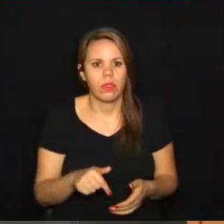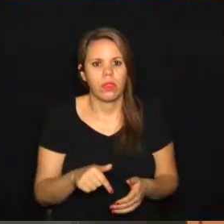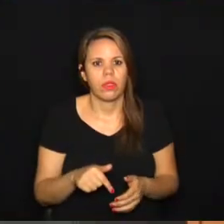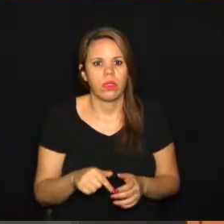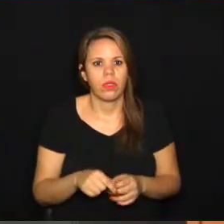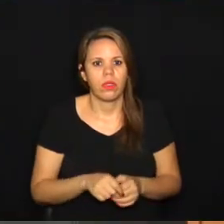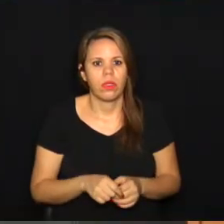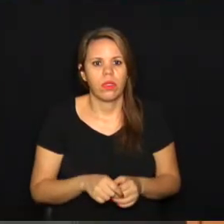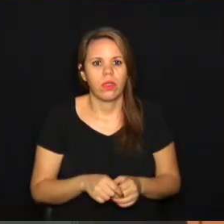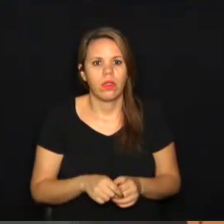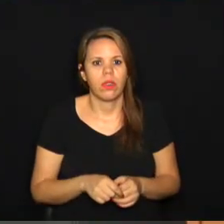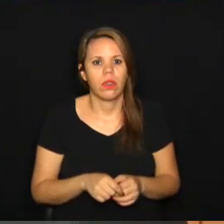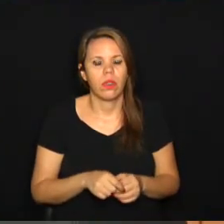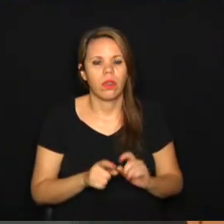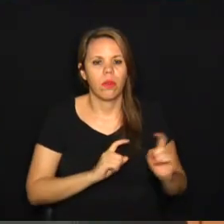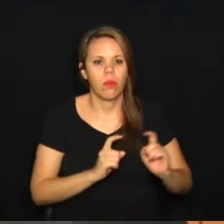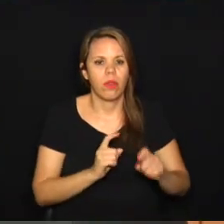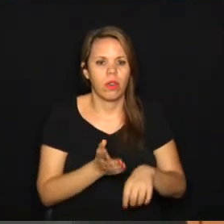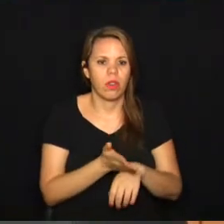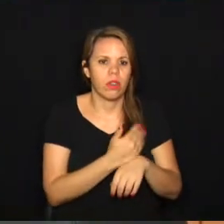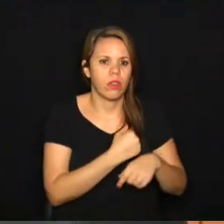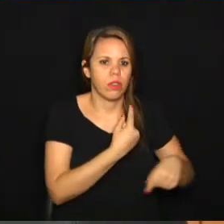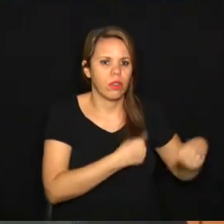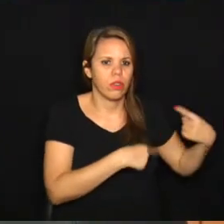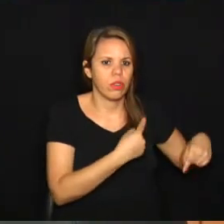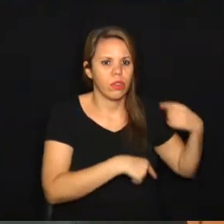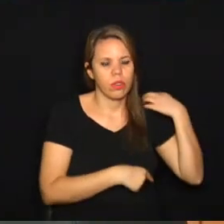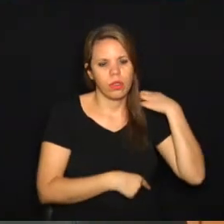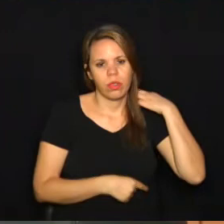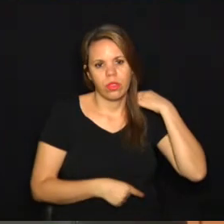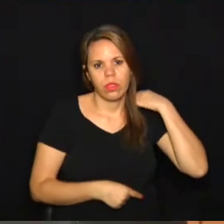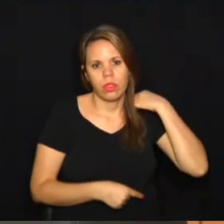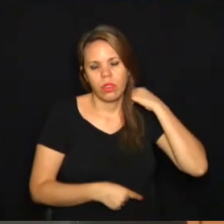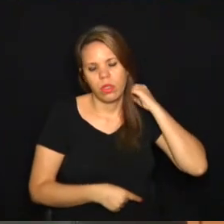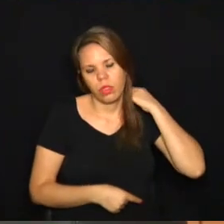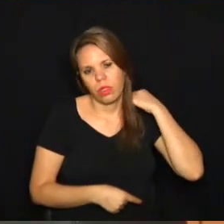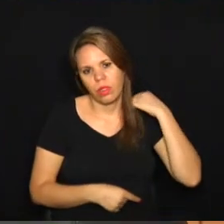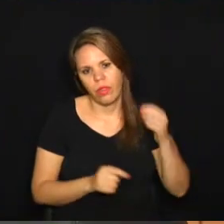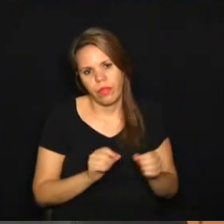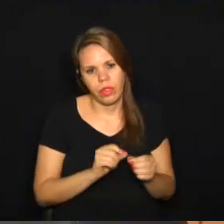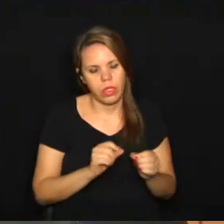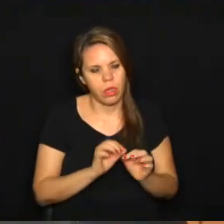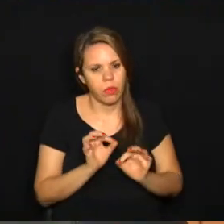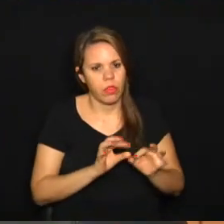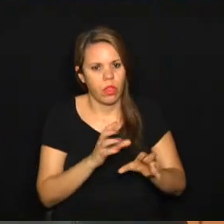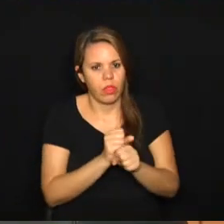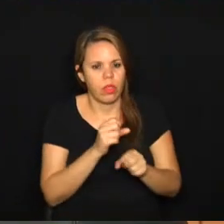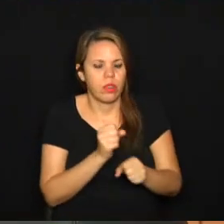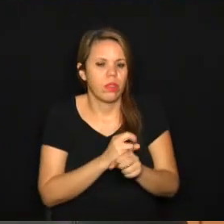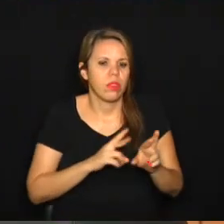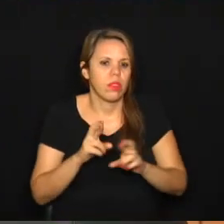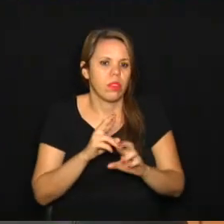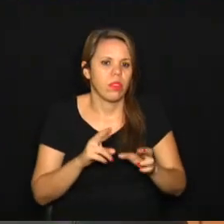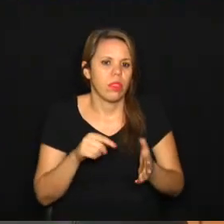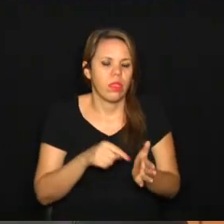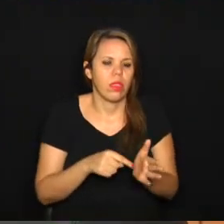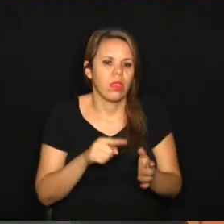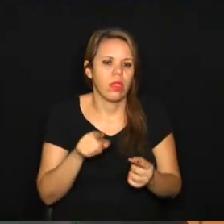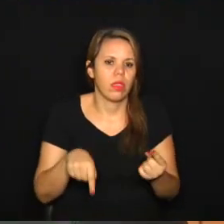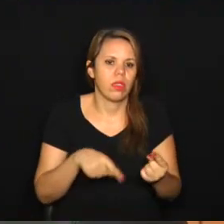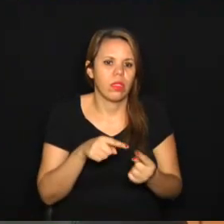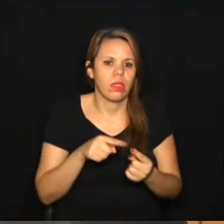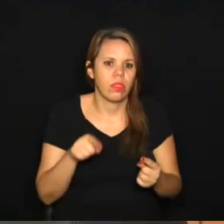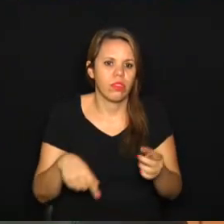muito discutida nas anteriores, em especial quando fizemos o orçamento. E eu coloquei aqui anteriormente que o nosso objetivo